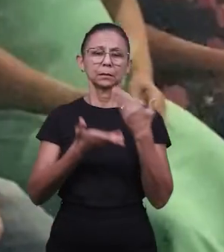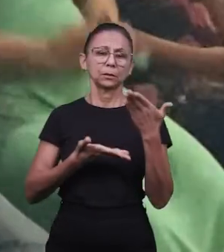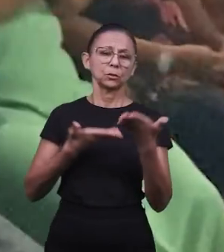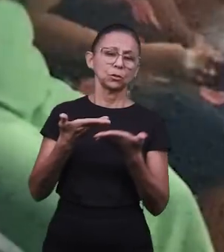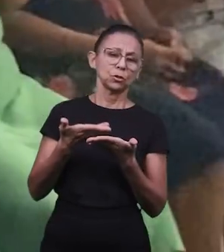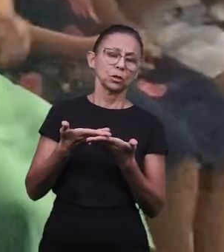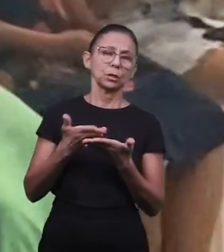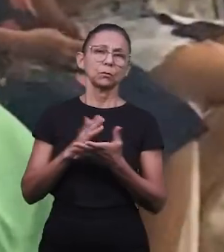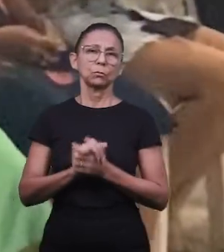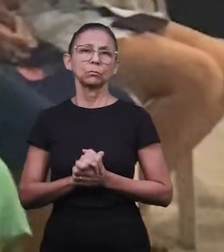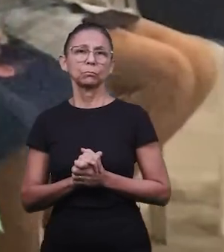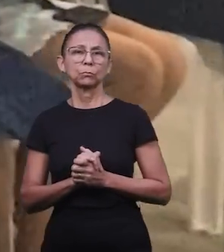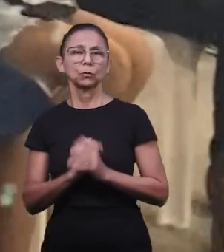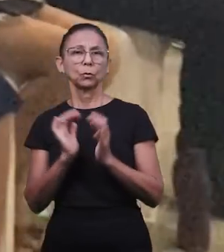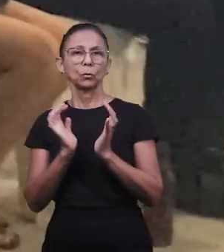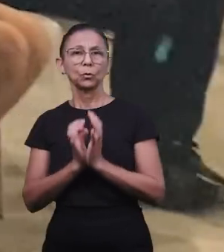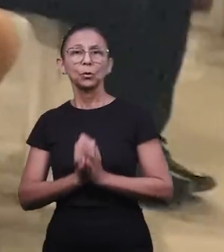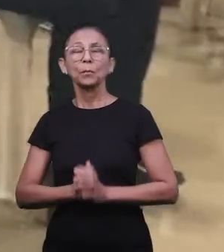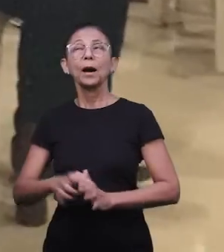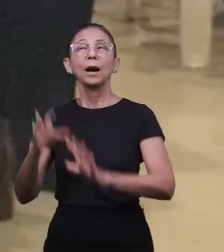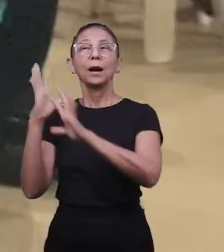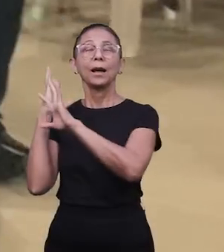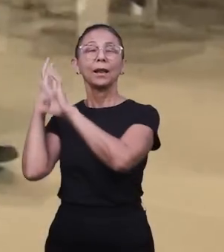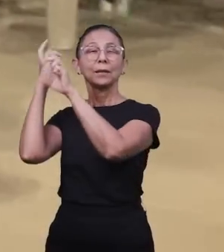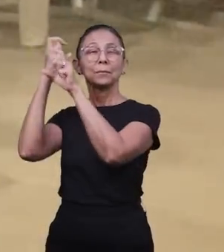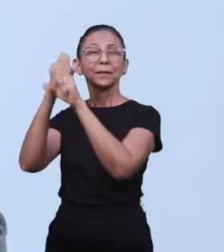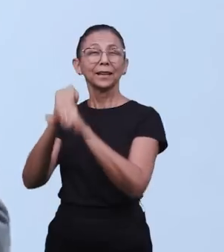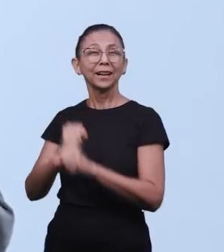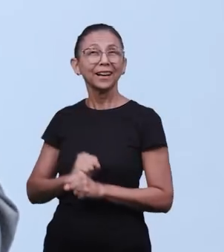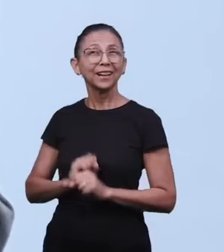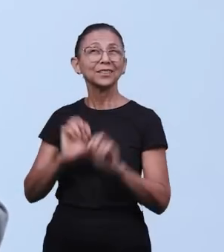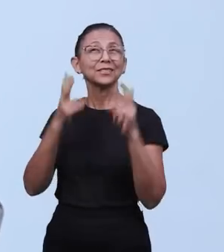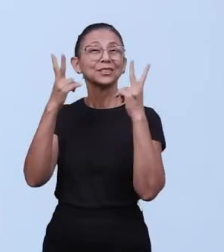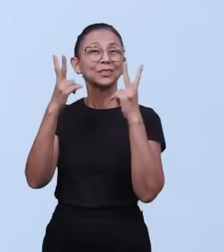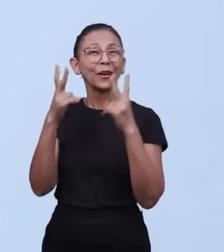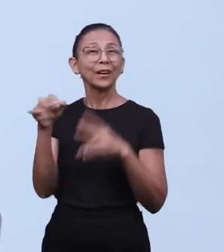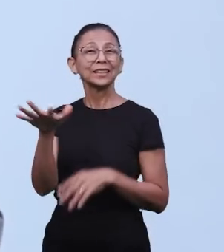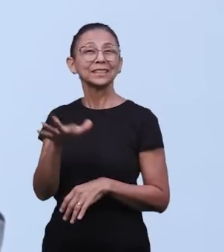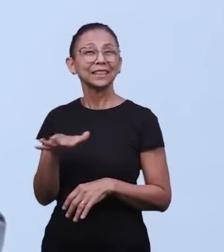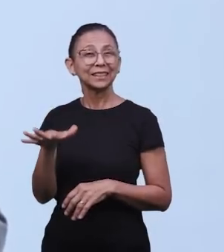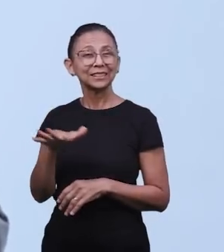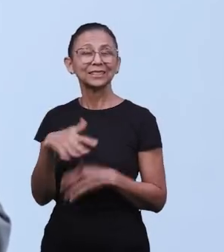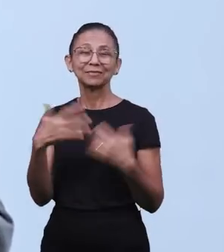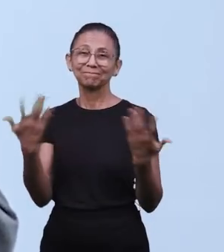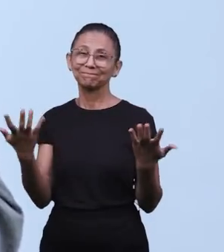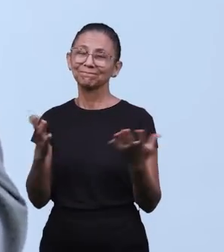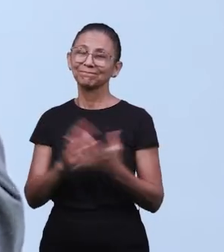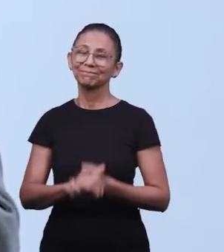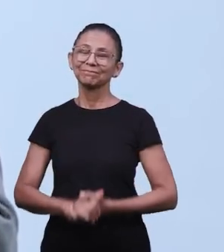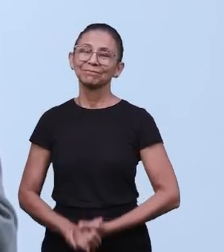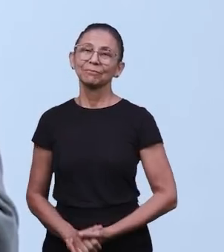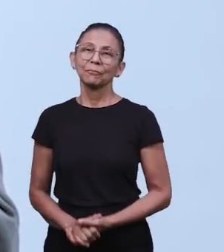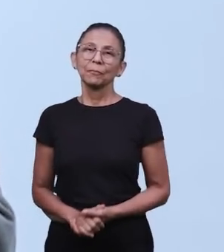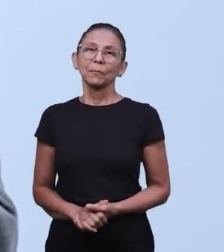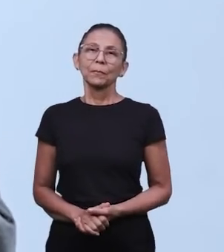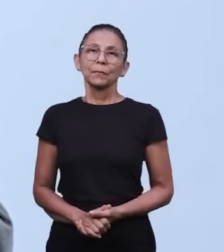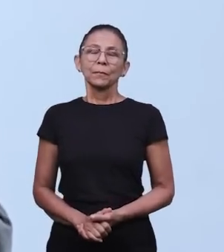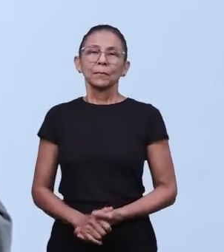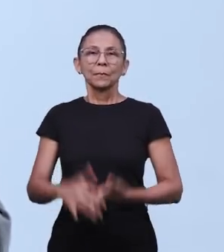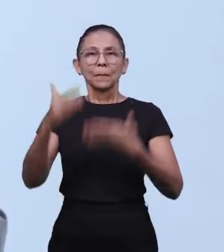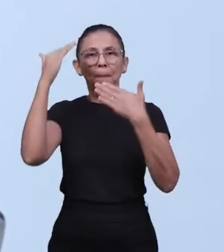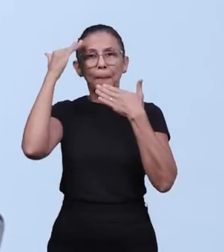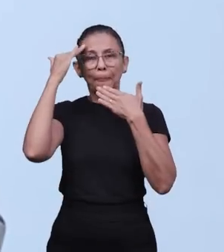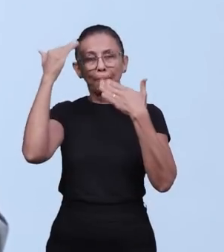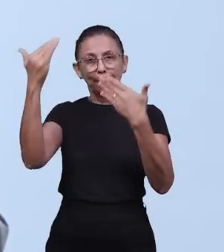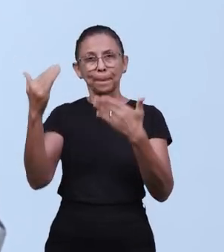de vitórias vividas ali. Louvado seja o nosso Deus. Nós agradecemos aos irmãos da Rádio Manaim por esse espaço, também